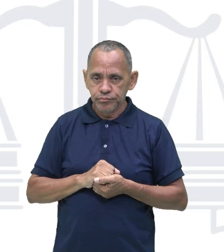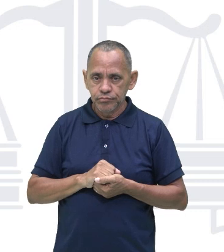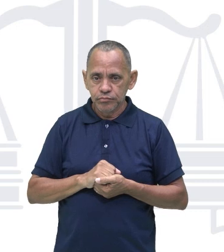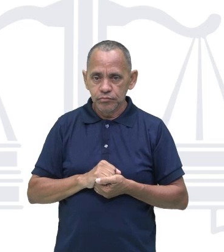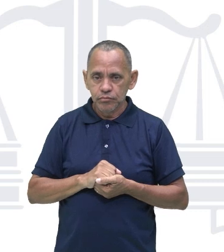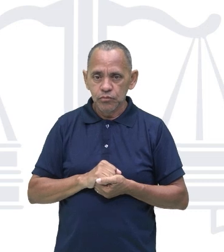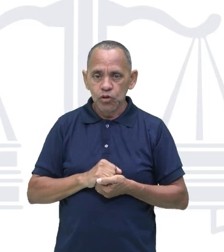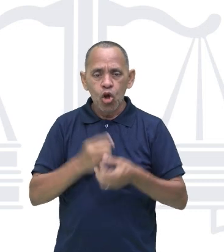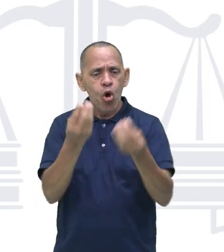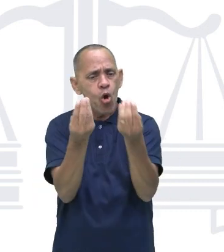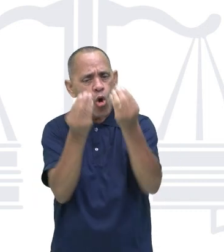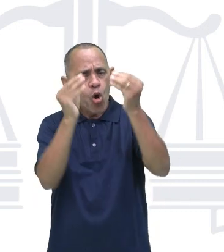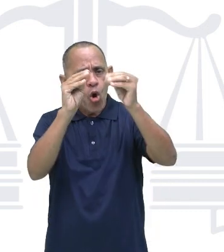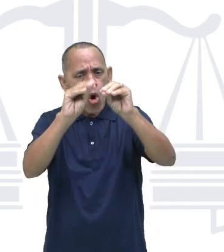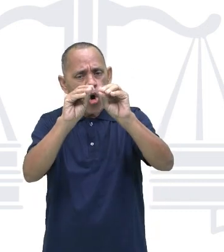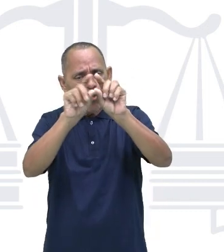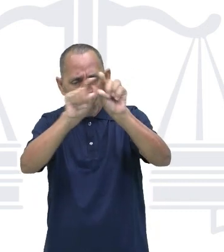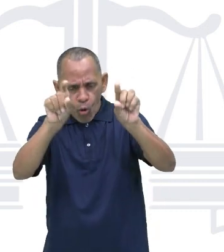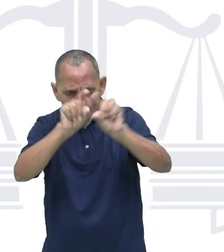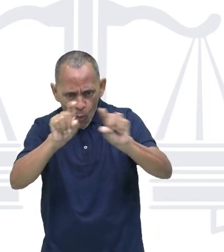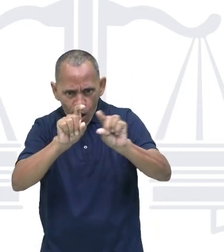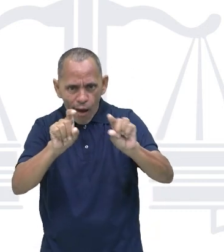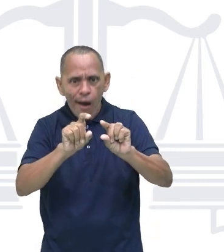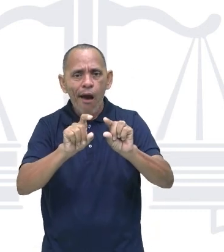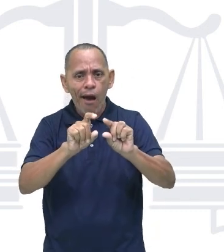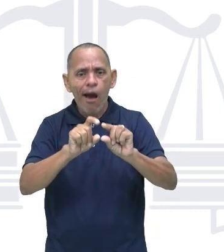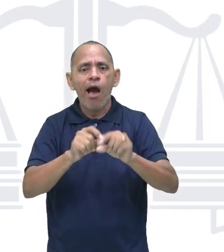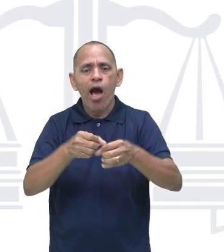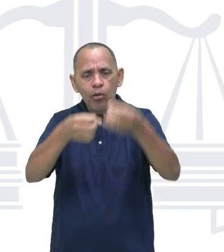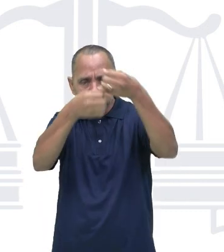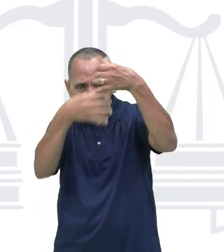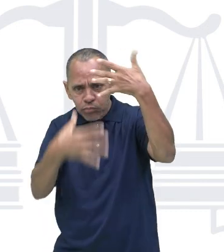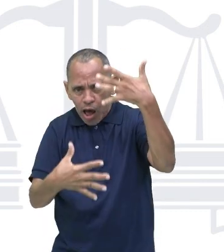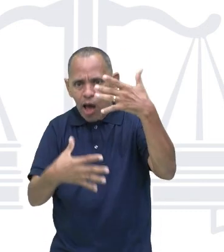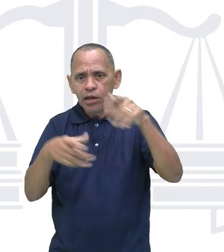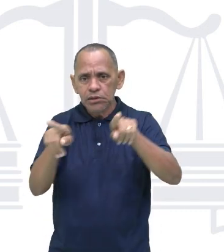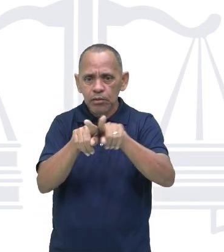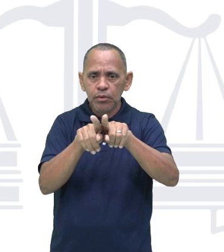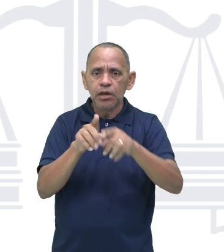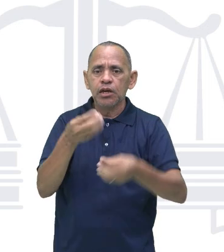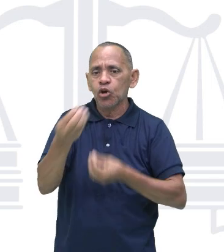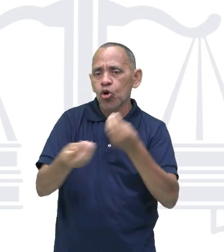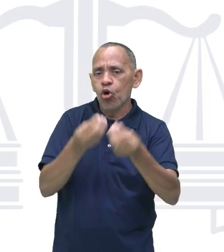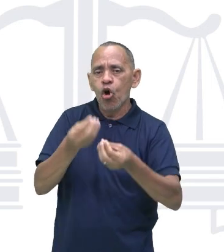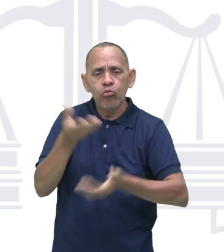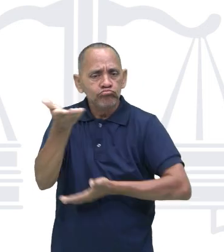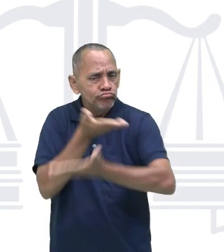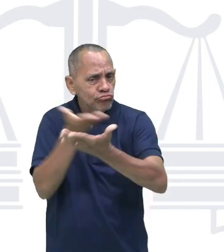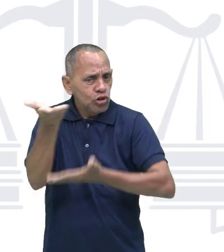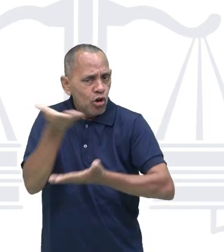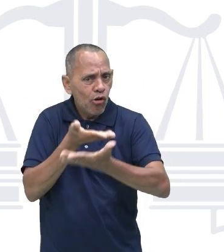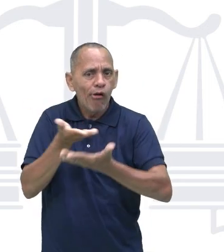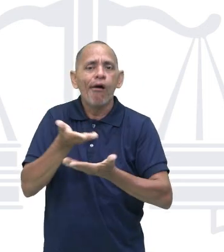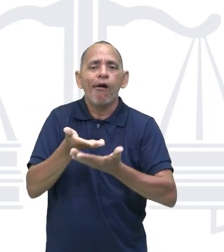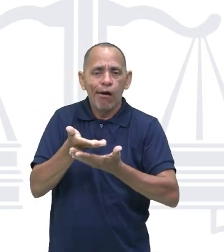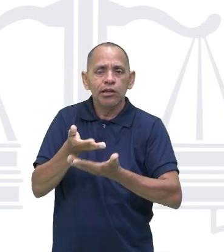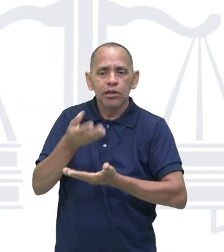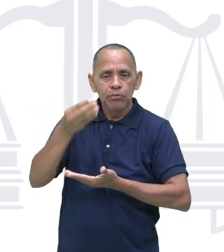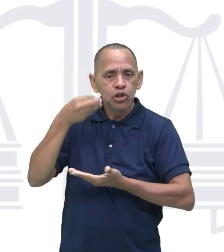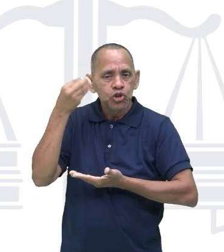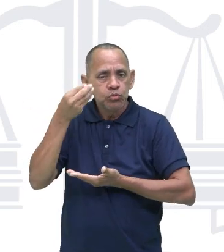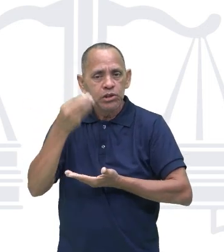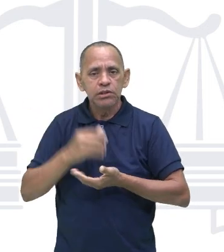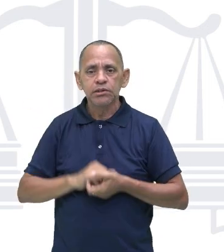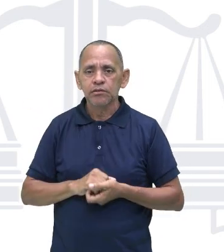recado, compartilhe o seu recado com os demais professores, isso com certeza engaja, e é uma troca de experiência, né? Não se sinta sozinho,